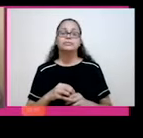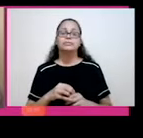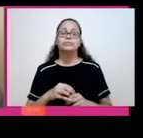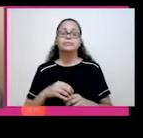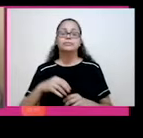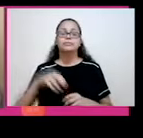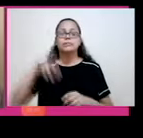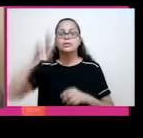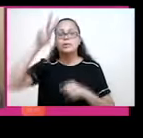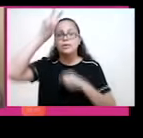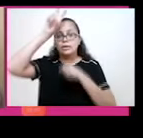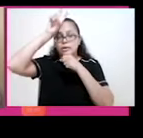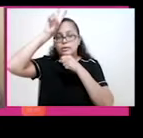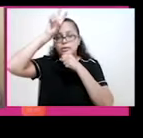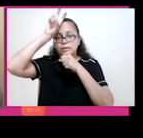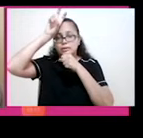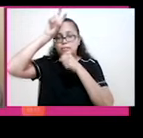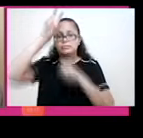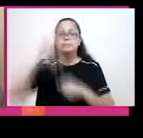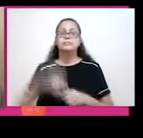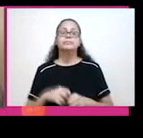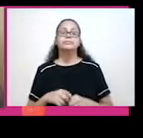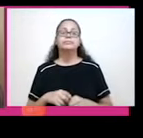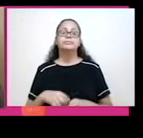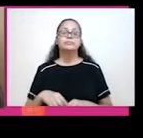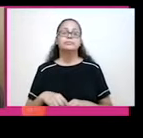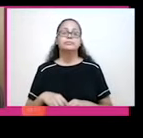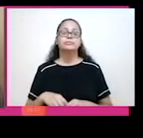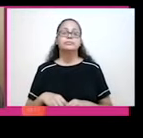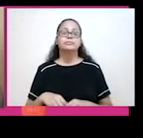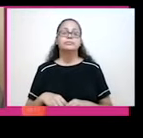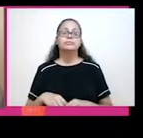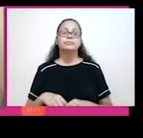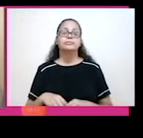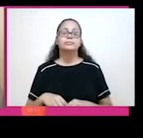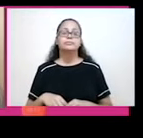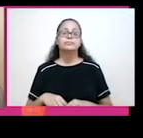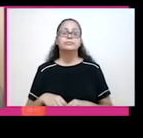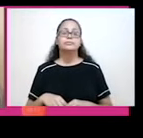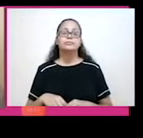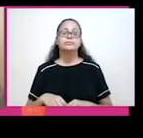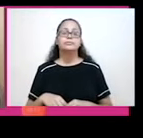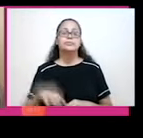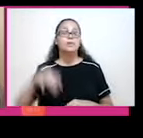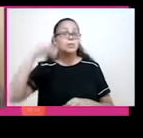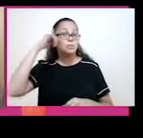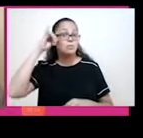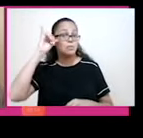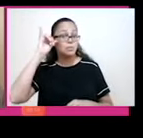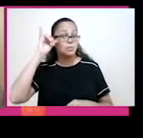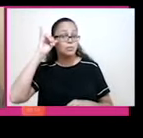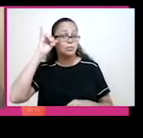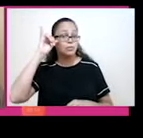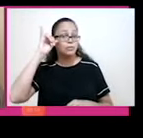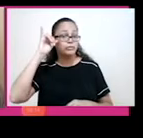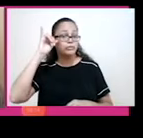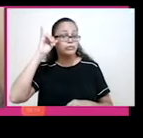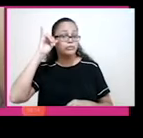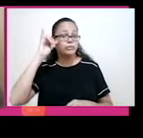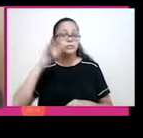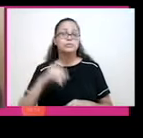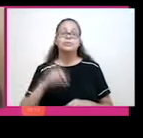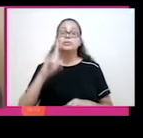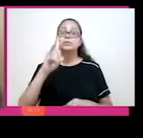caprinos 162 milhões e 35 milhões de camelos. A produção de bovinos, 108